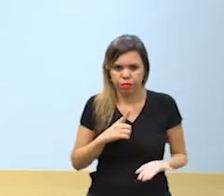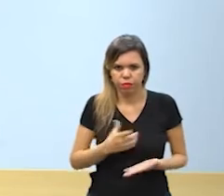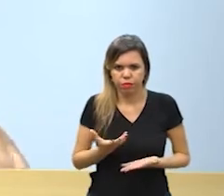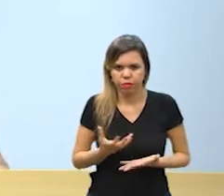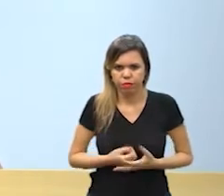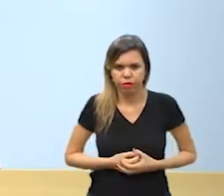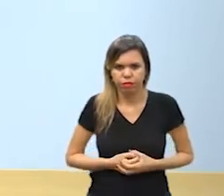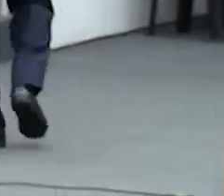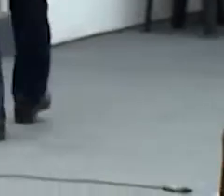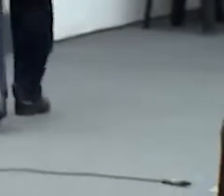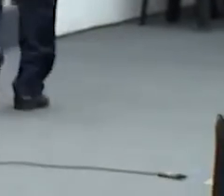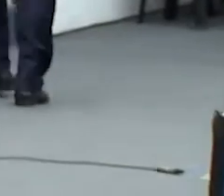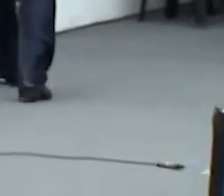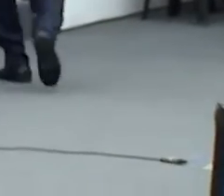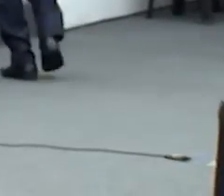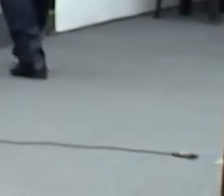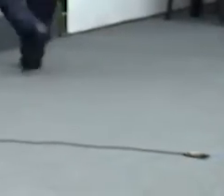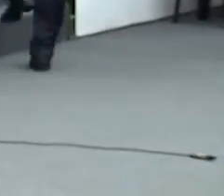É isso que eu peço.